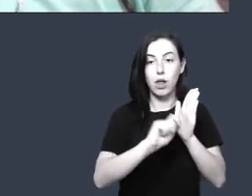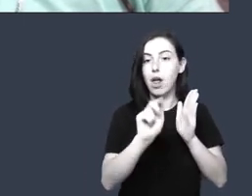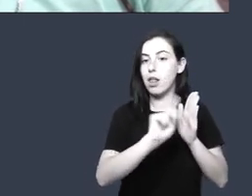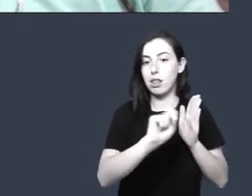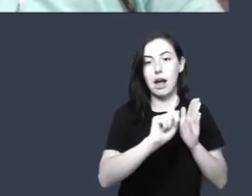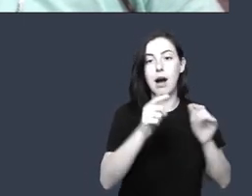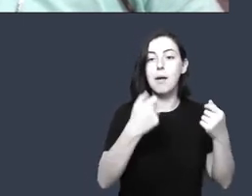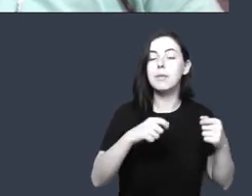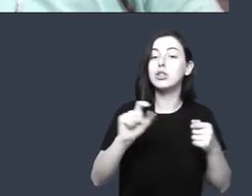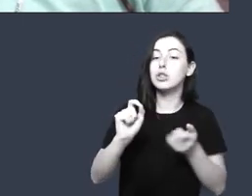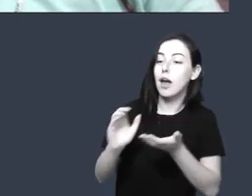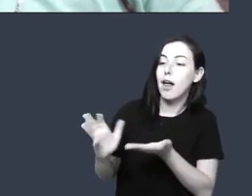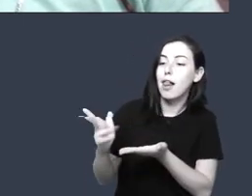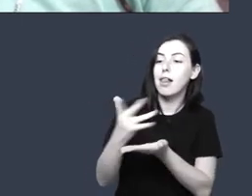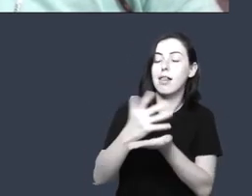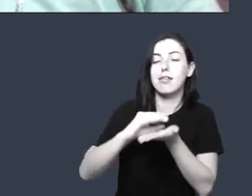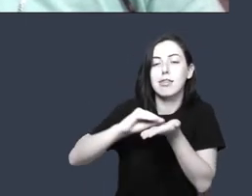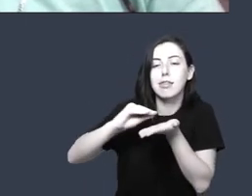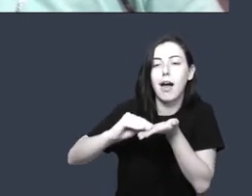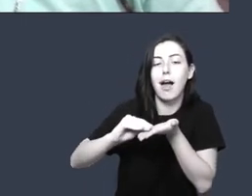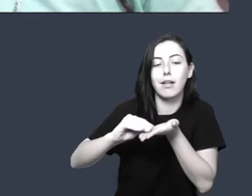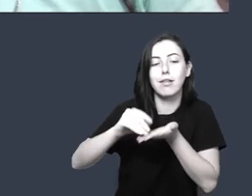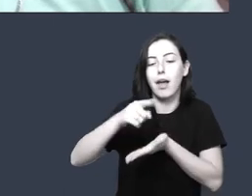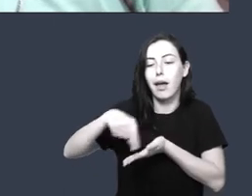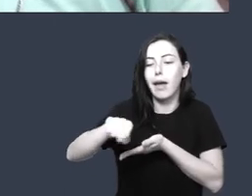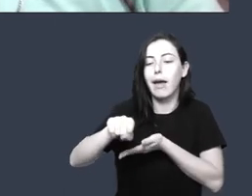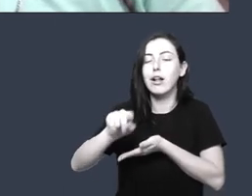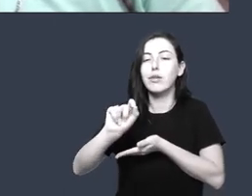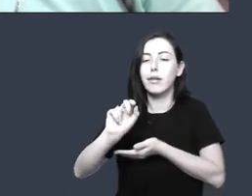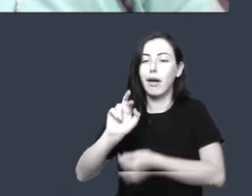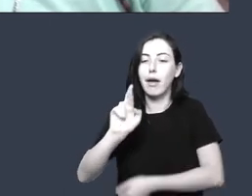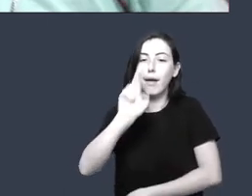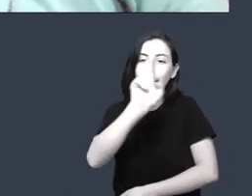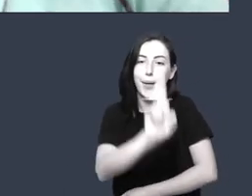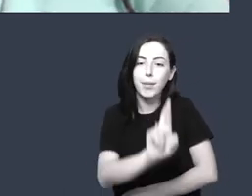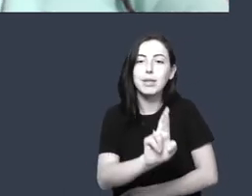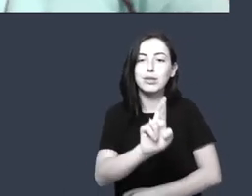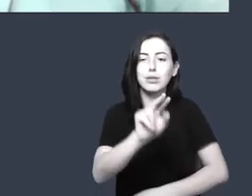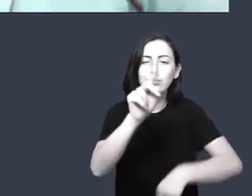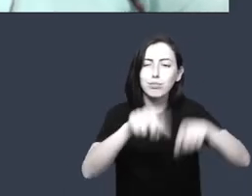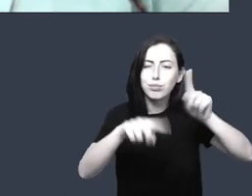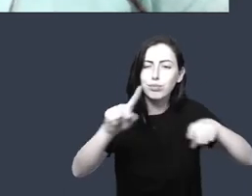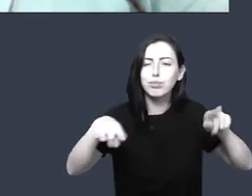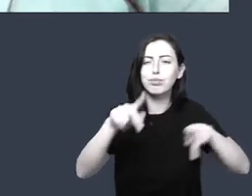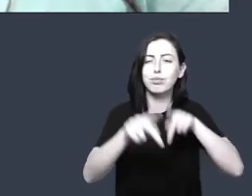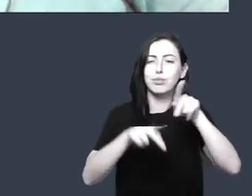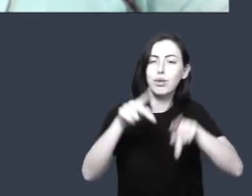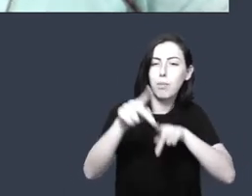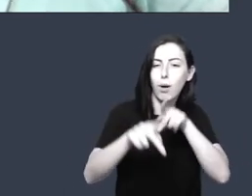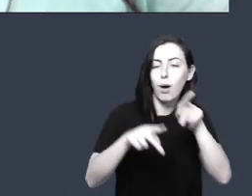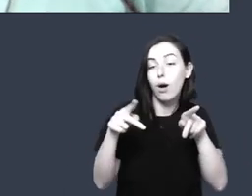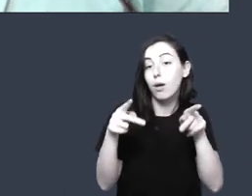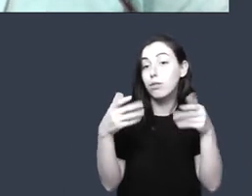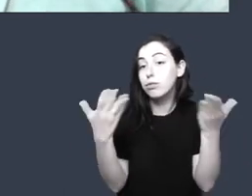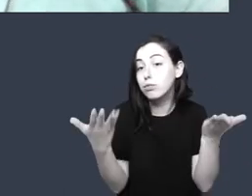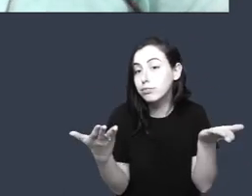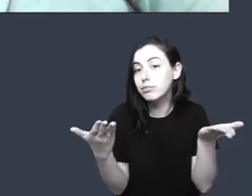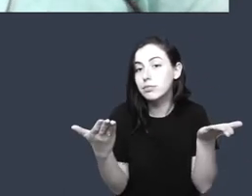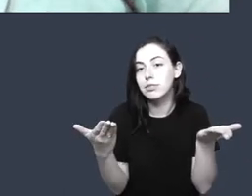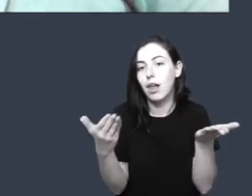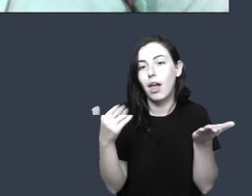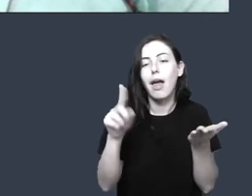recolhendo representa a população, representa a diversidade que temos na população, né? Então, começa muito antes